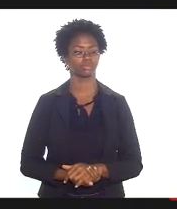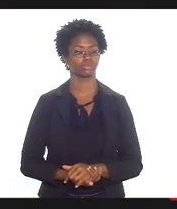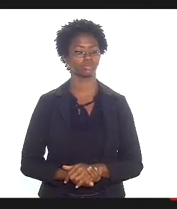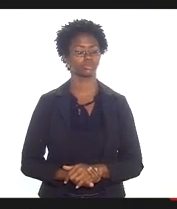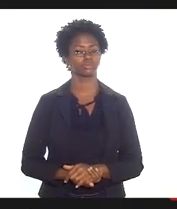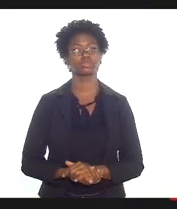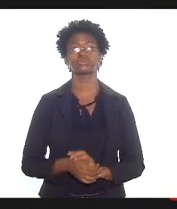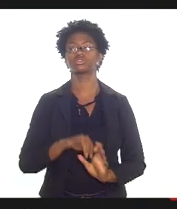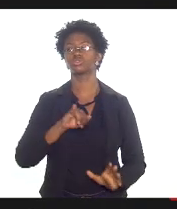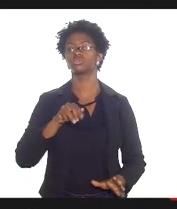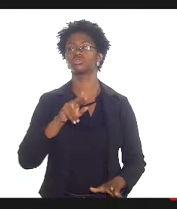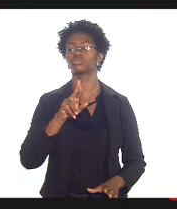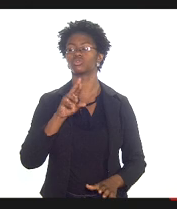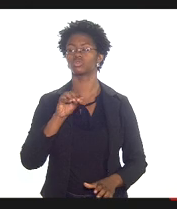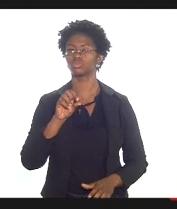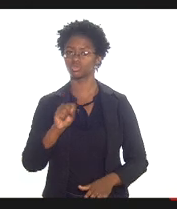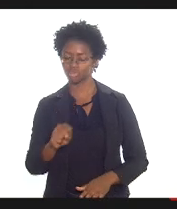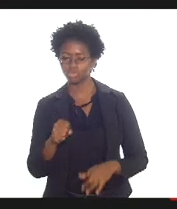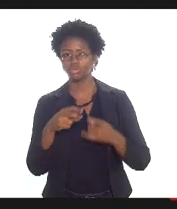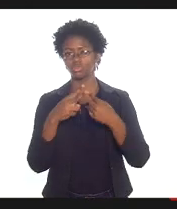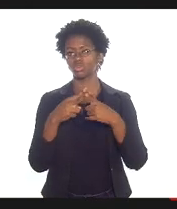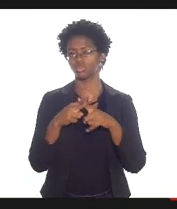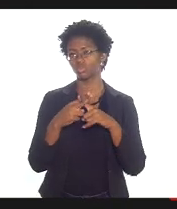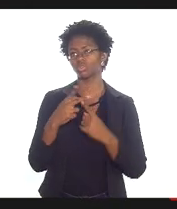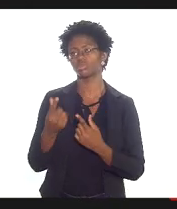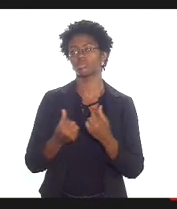juros, correção monetária,